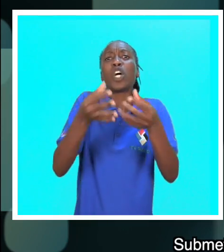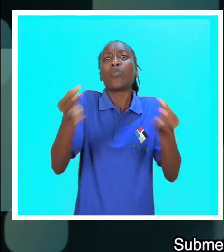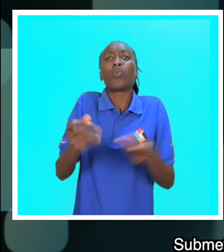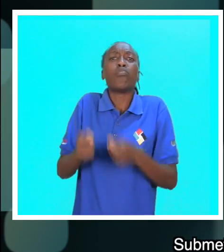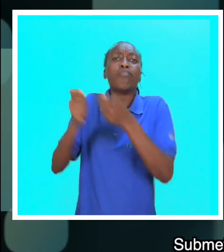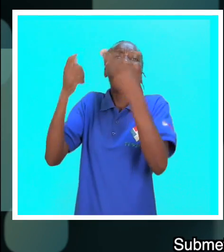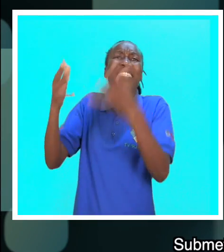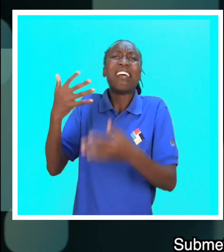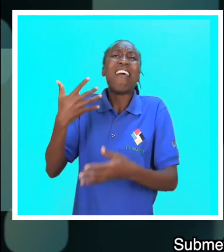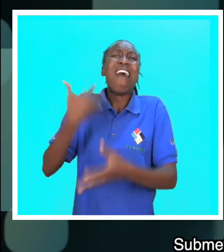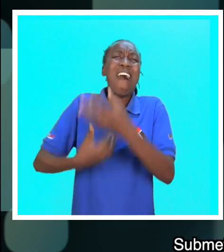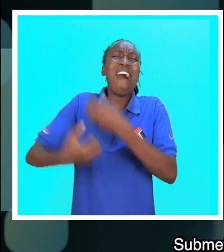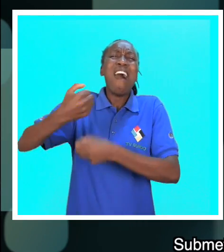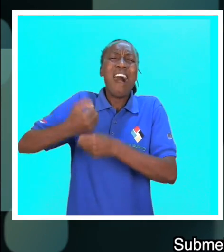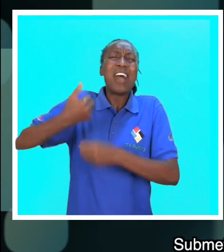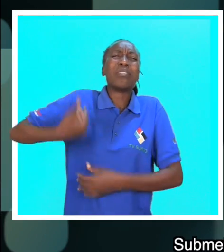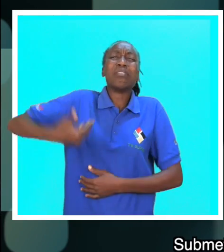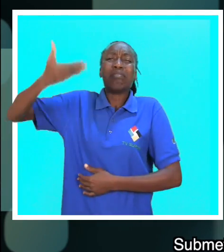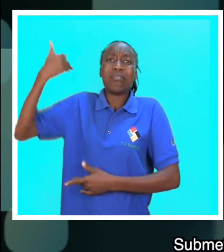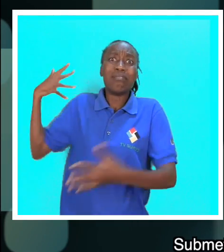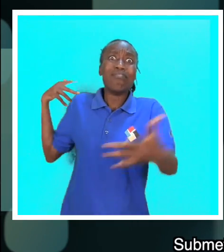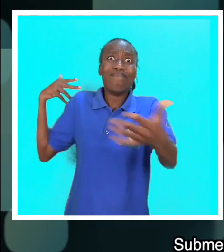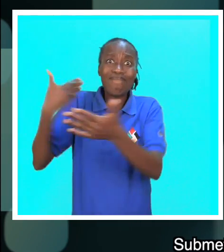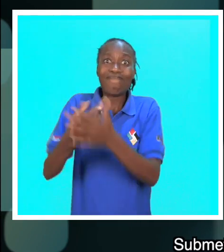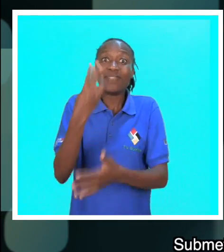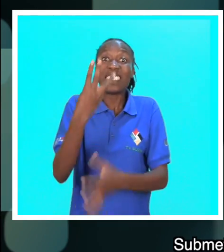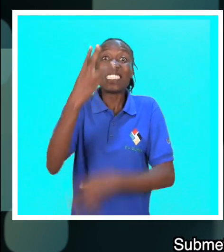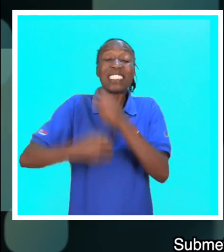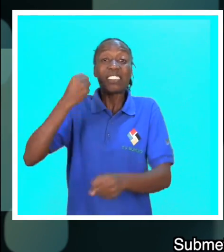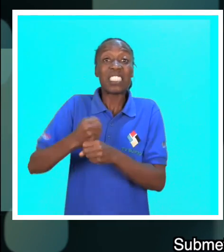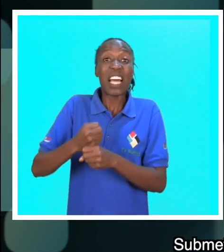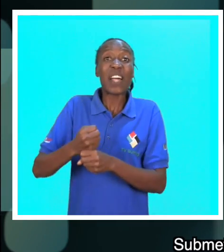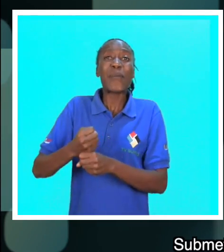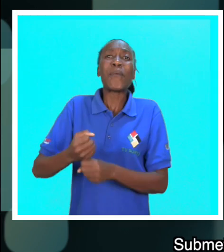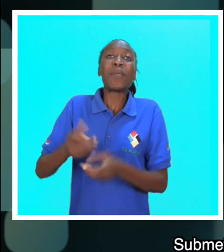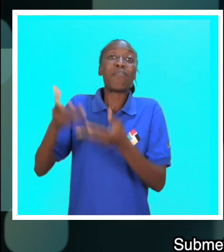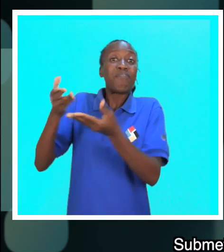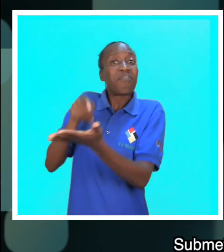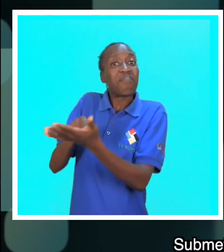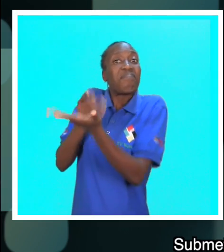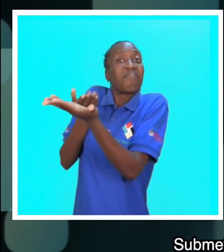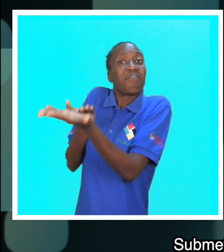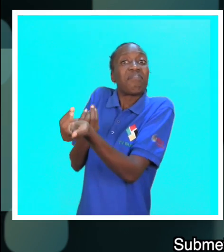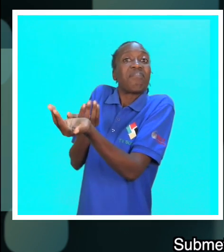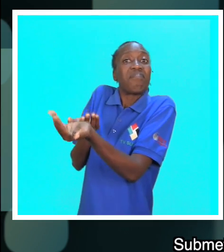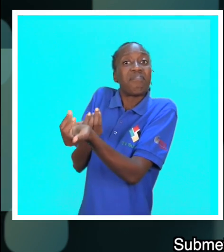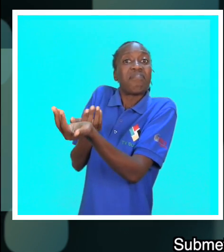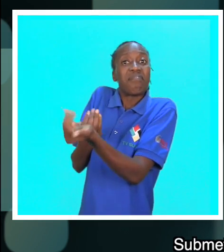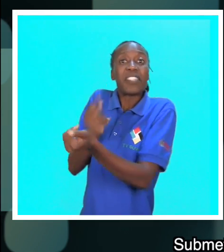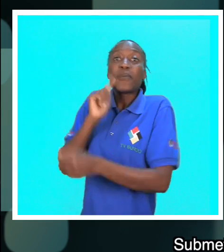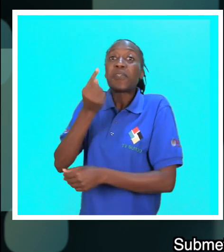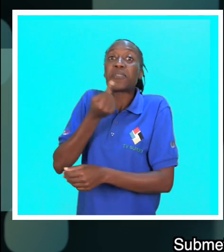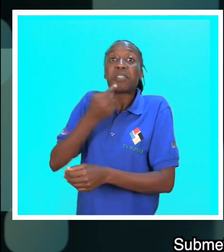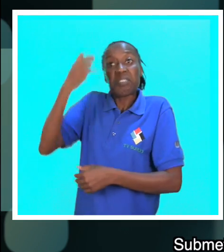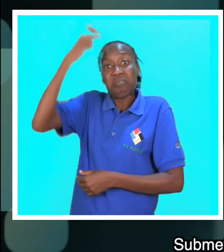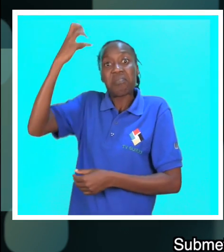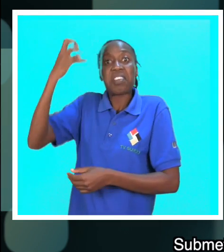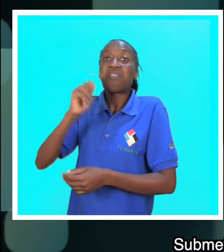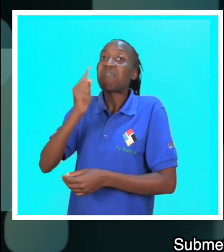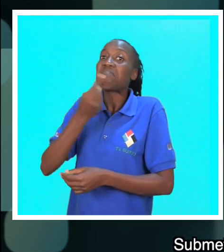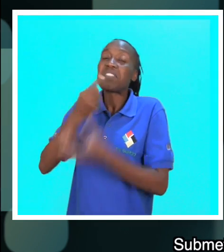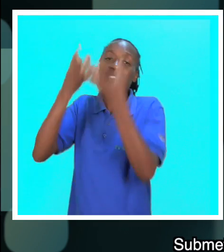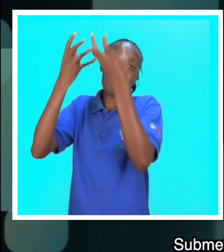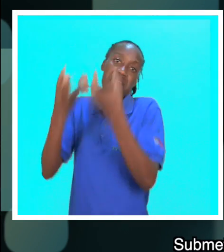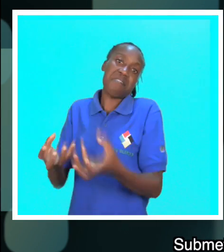uns papéis de anos atrás, já vai há 3 anos, não sei o que, até agora não tem nenhuma